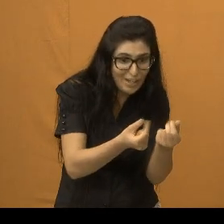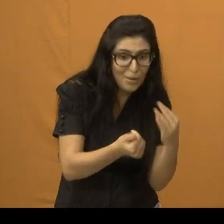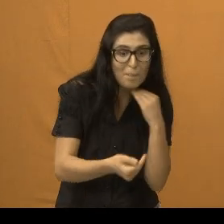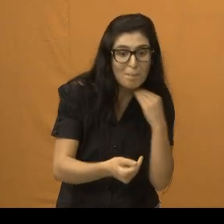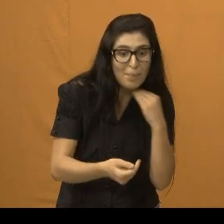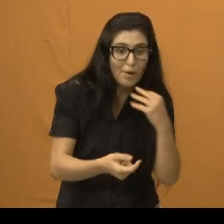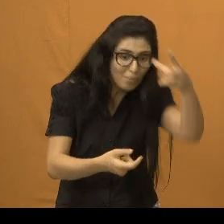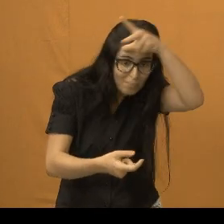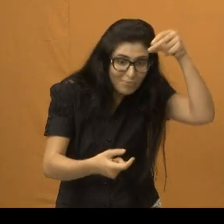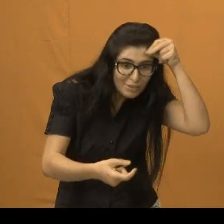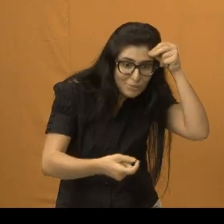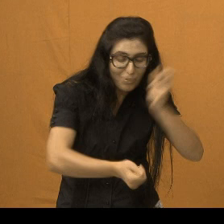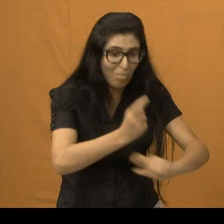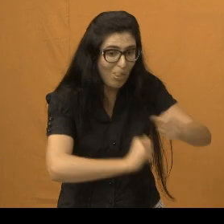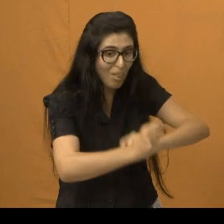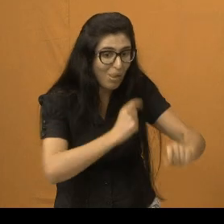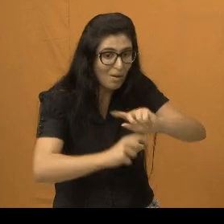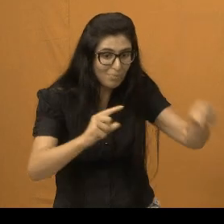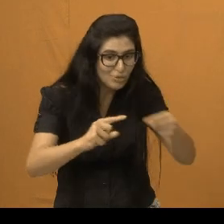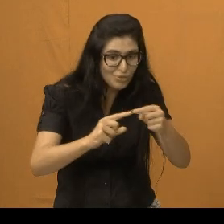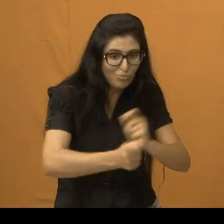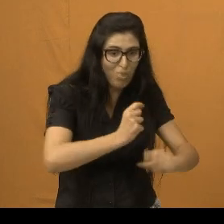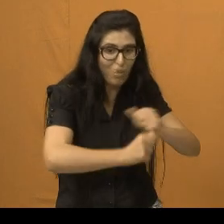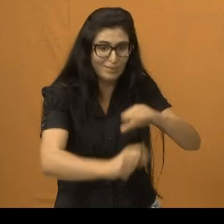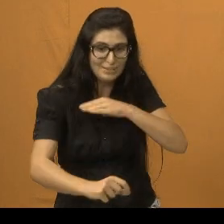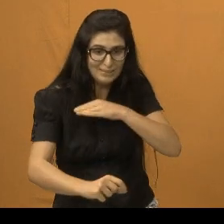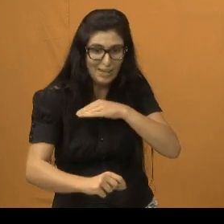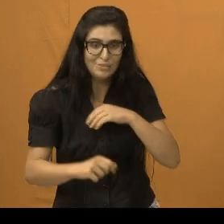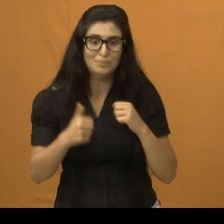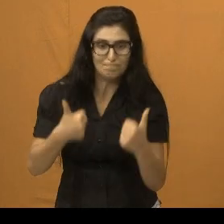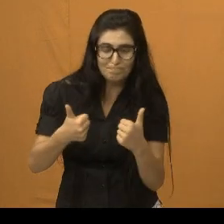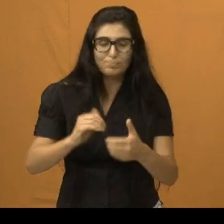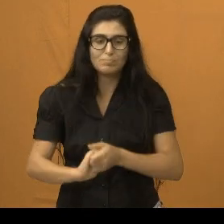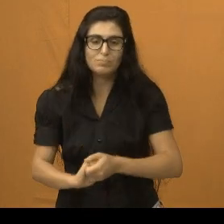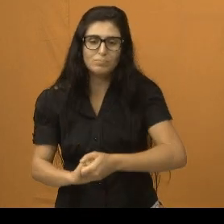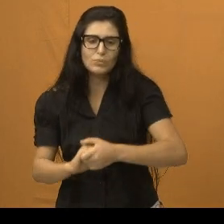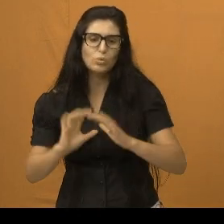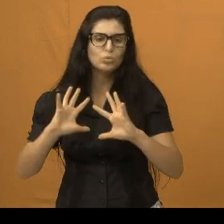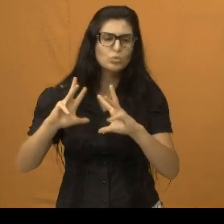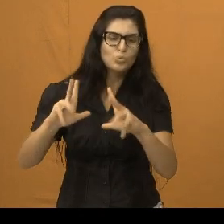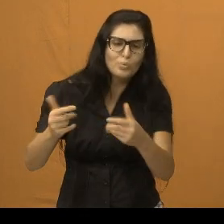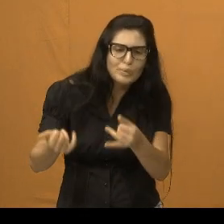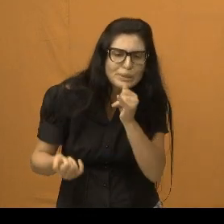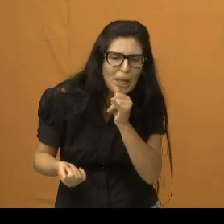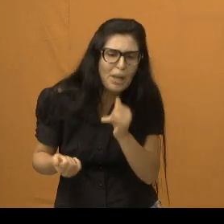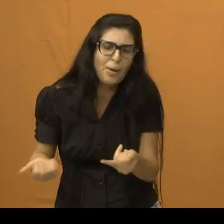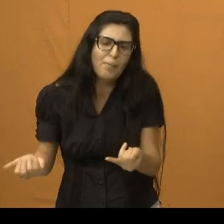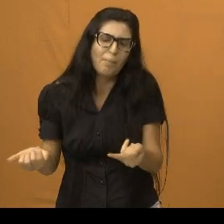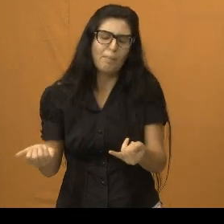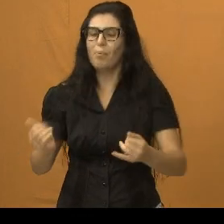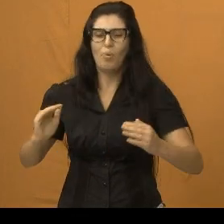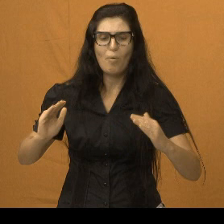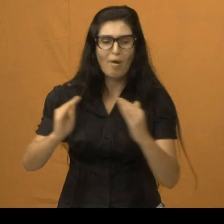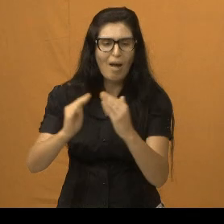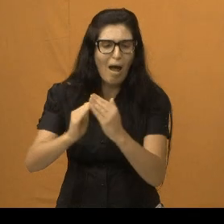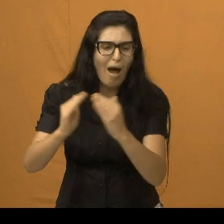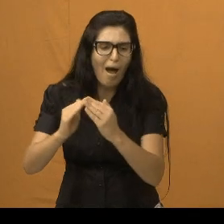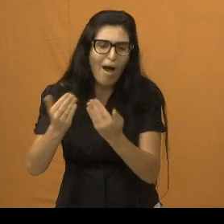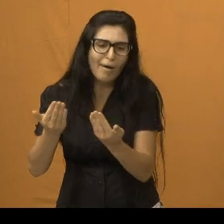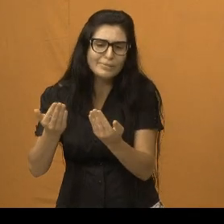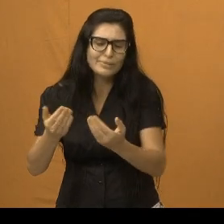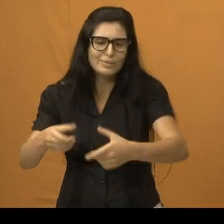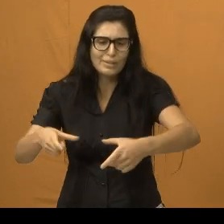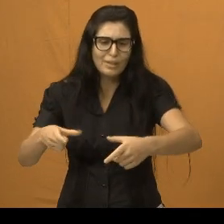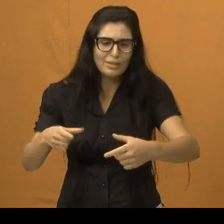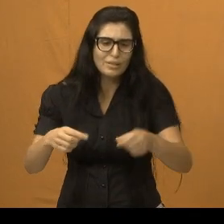A alienação de bens tinha a previsão de 1.912.000, né, que seria, por exemplo, a Fundação Prolar, por exemplo, que tem